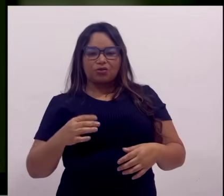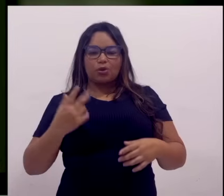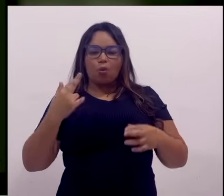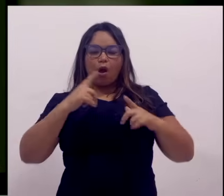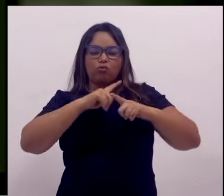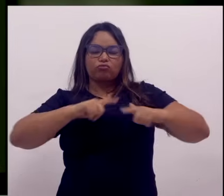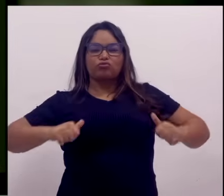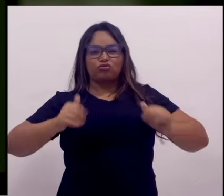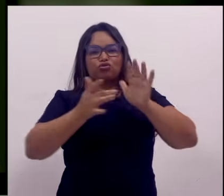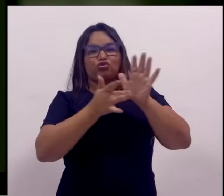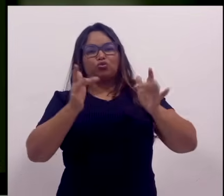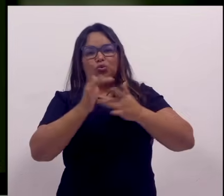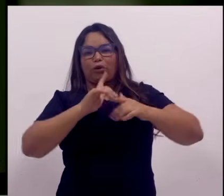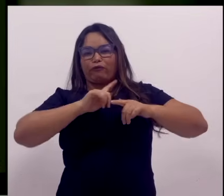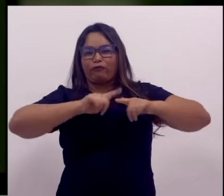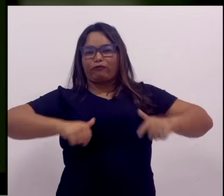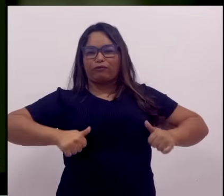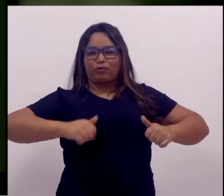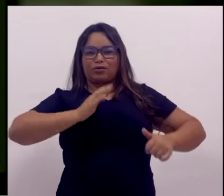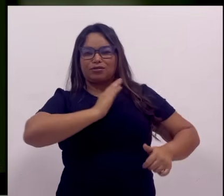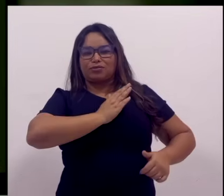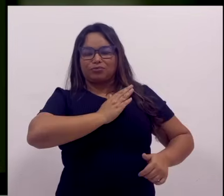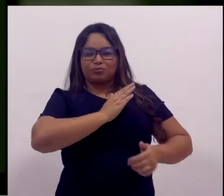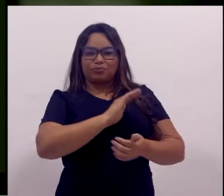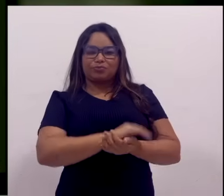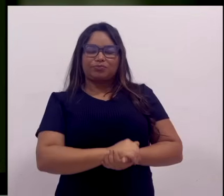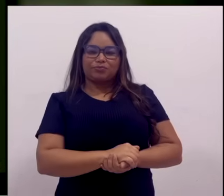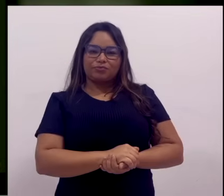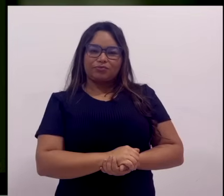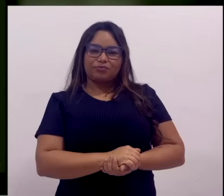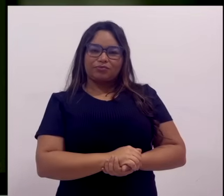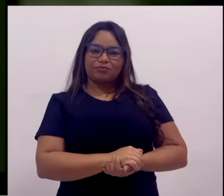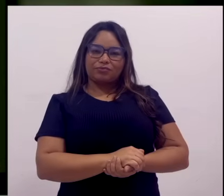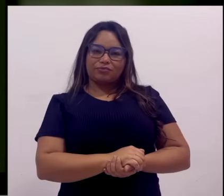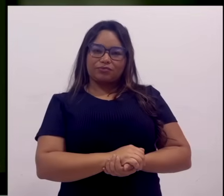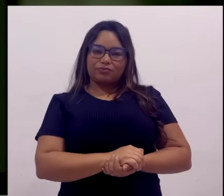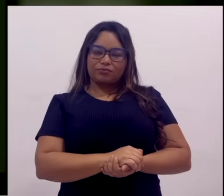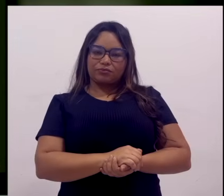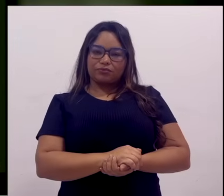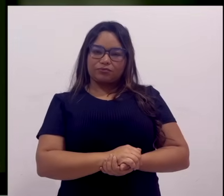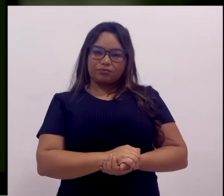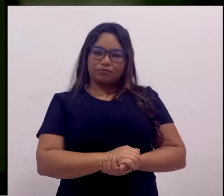São cegos, não têm discernimento. Eles estão vazios de Cristo.